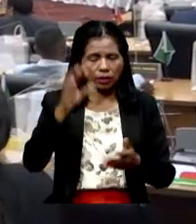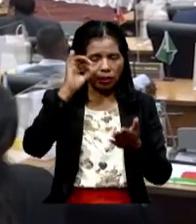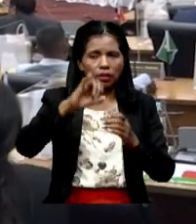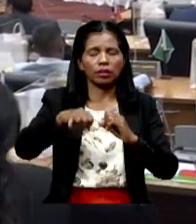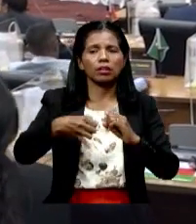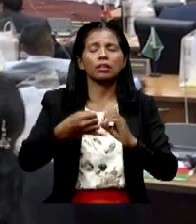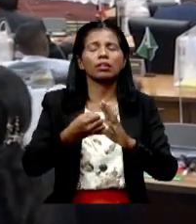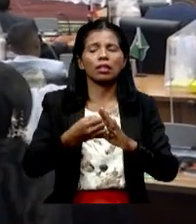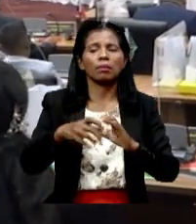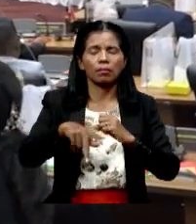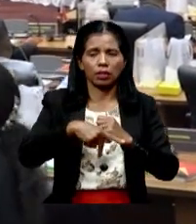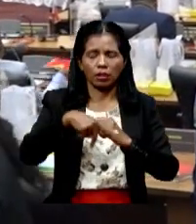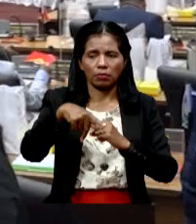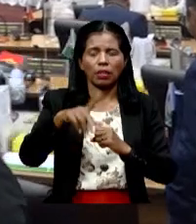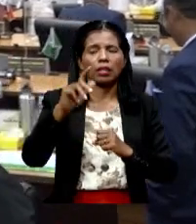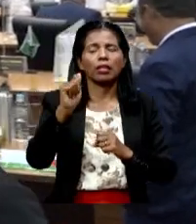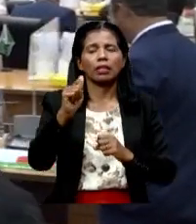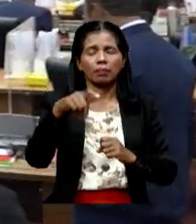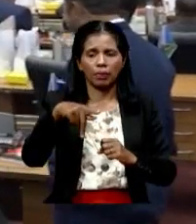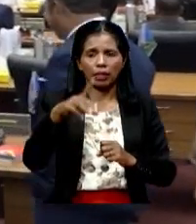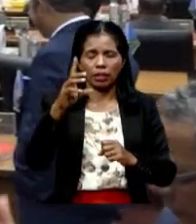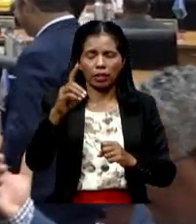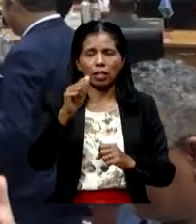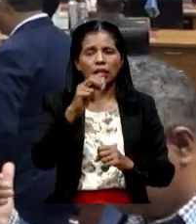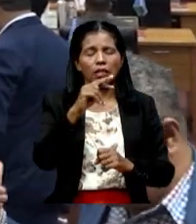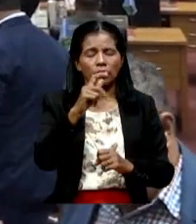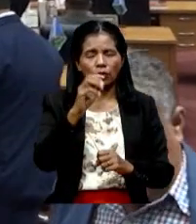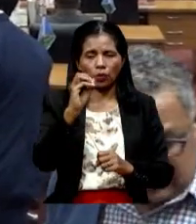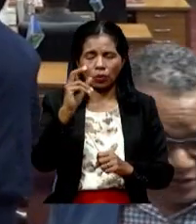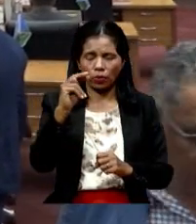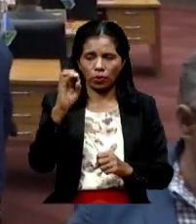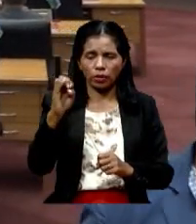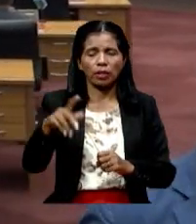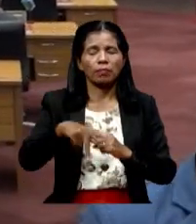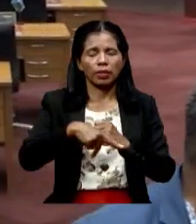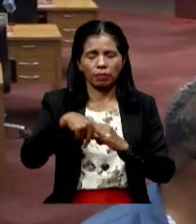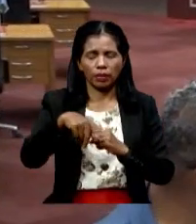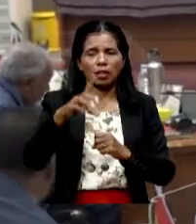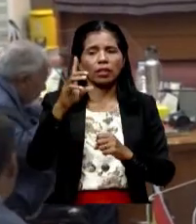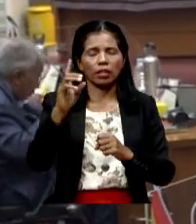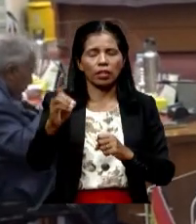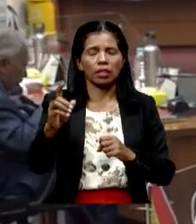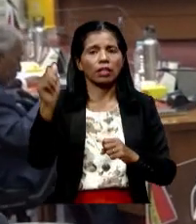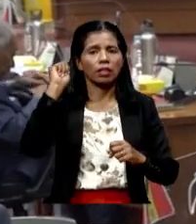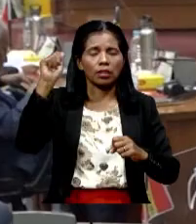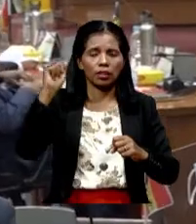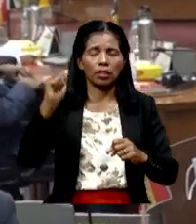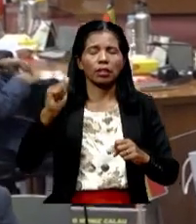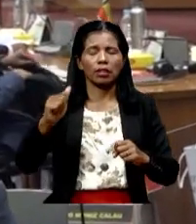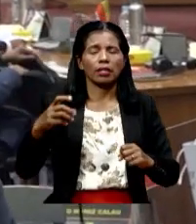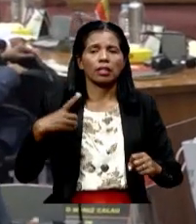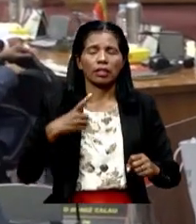Secretário-Geral Partido Democrático Antônio da Conceição Kalohang Hateten, Partido Democrático candidata deputado